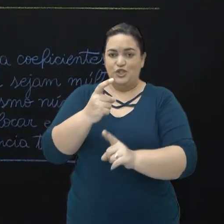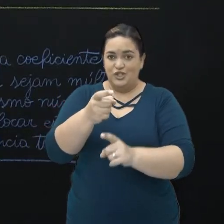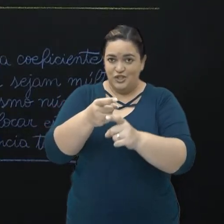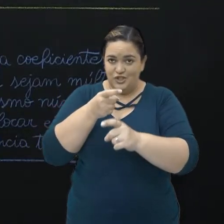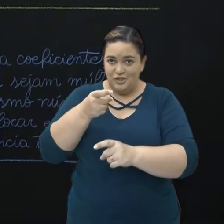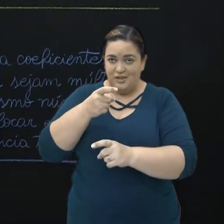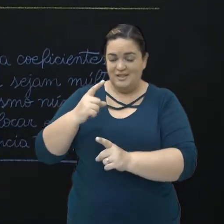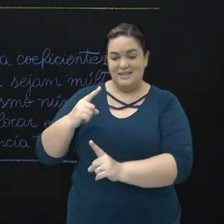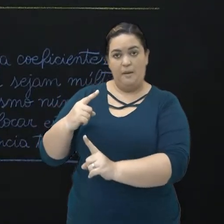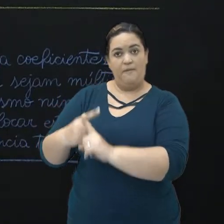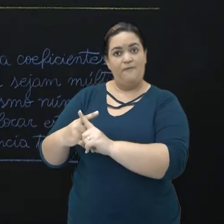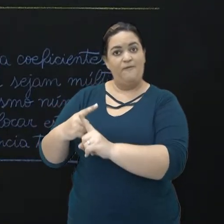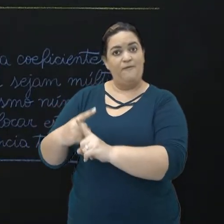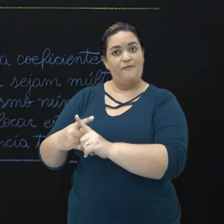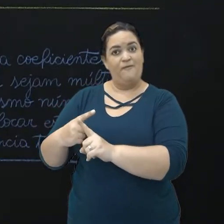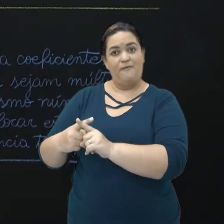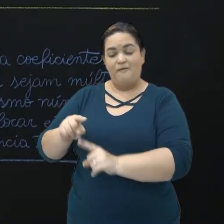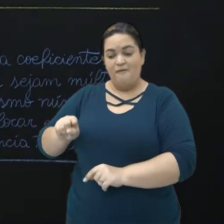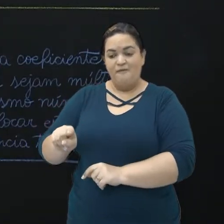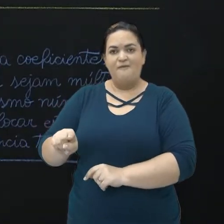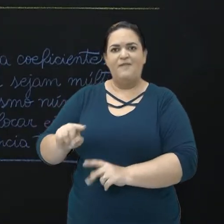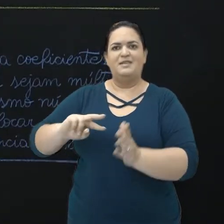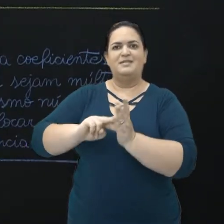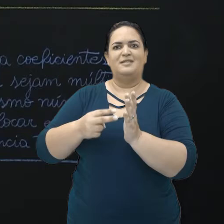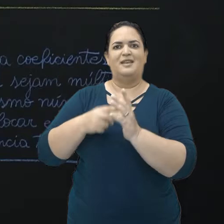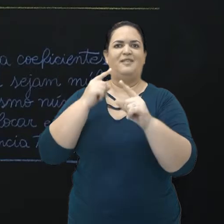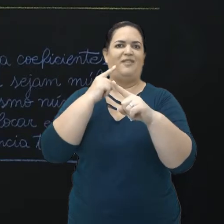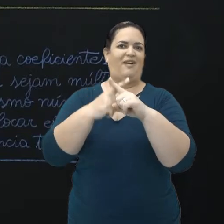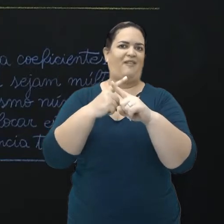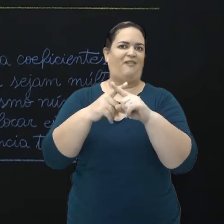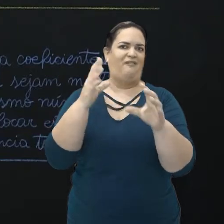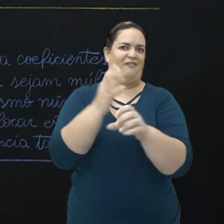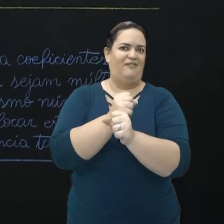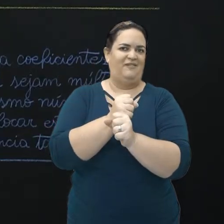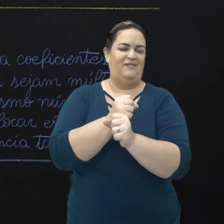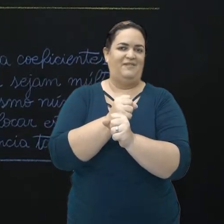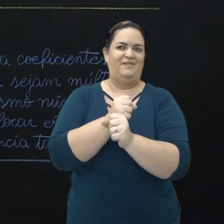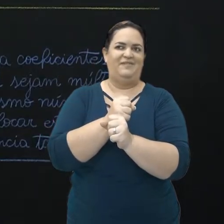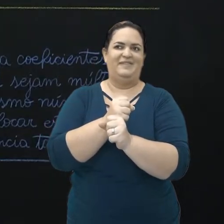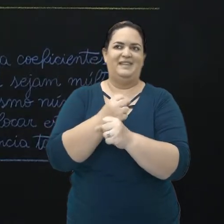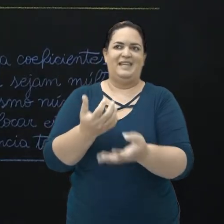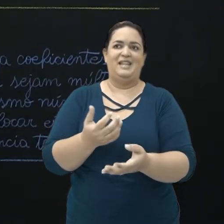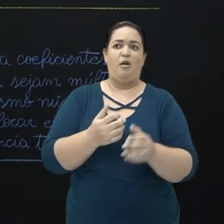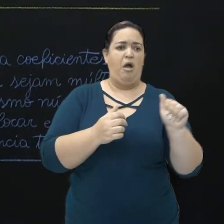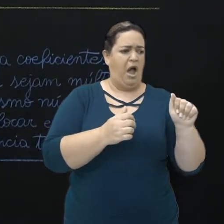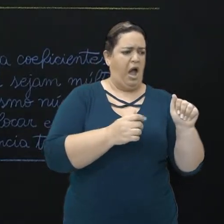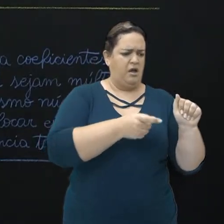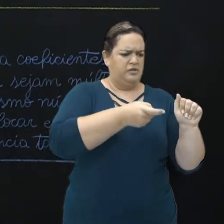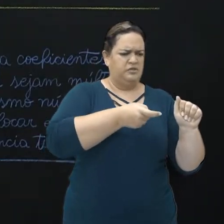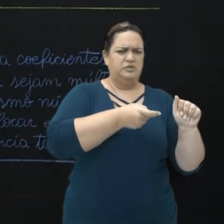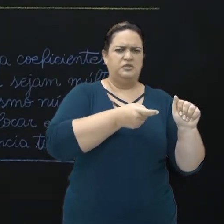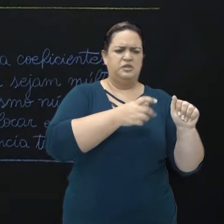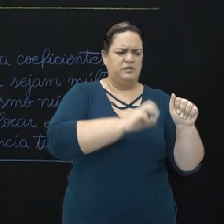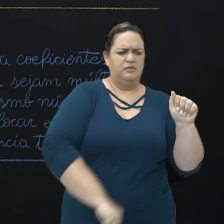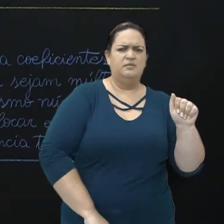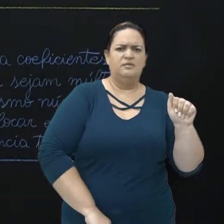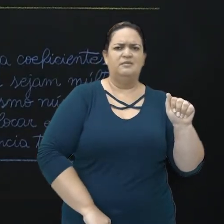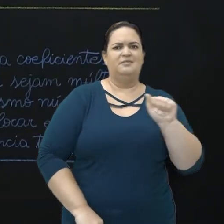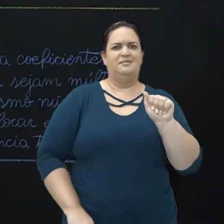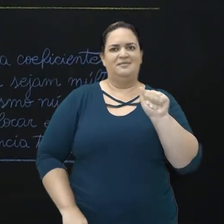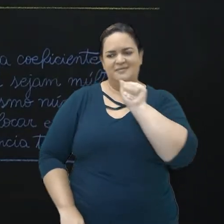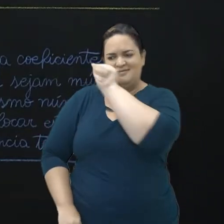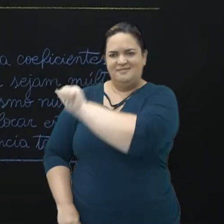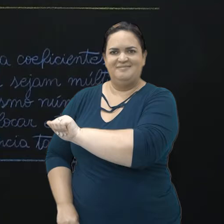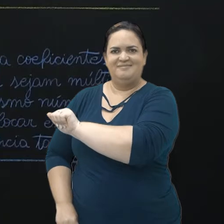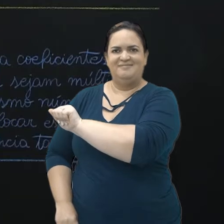elementos serão esses? Bem, do ax, se eu tirar o x, sobra somente o a. Depois,